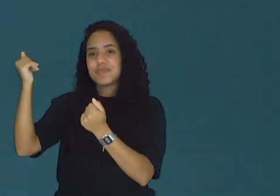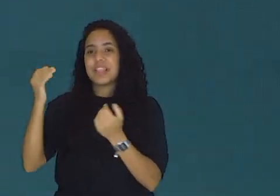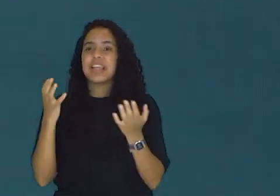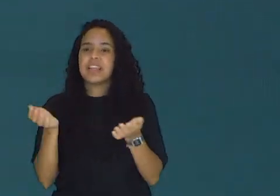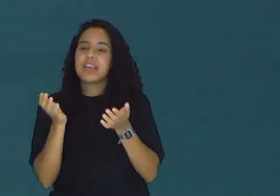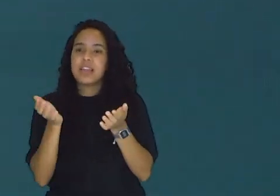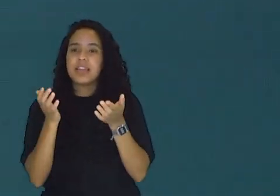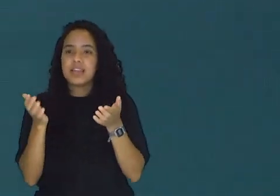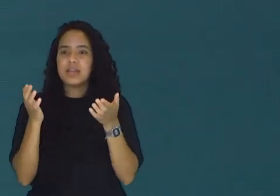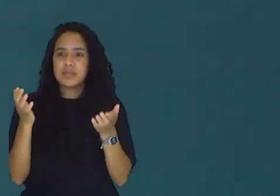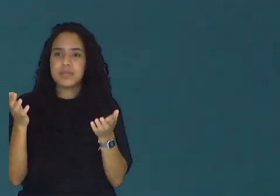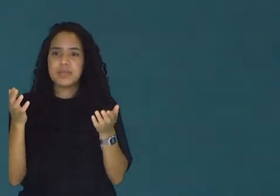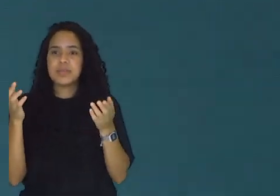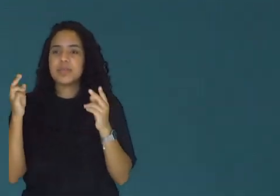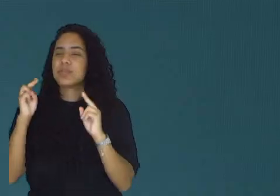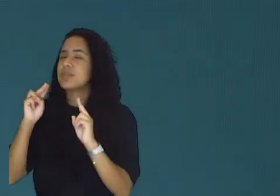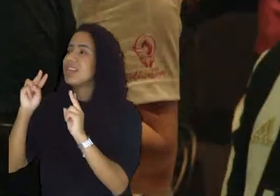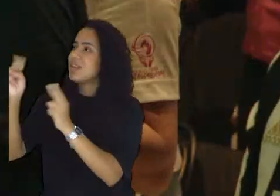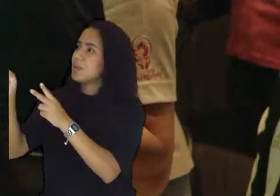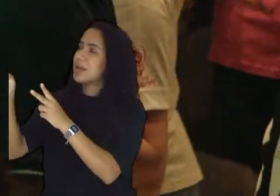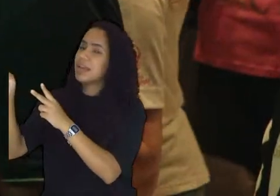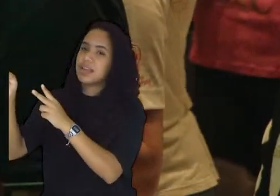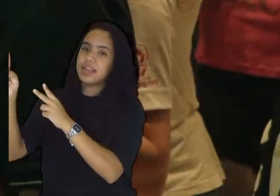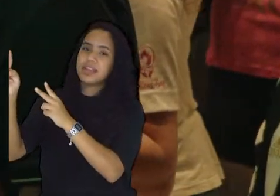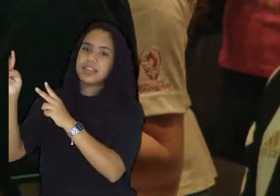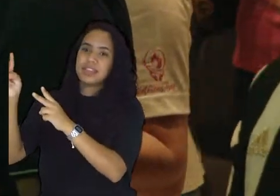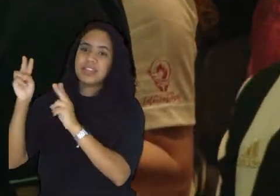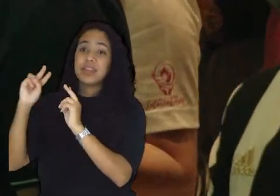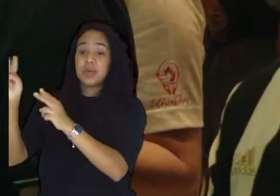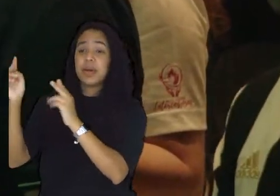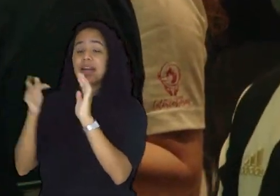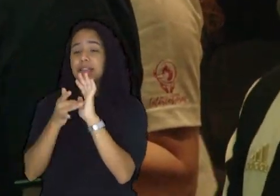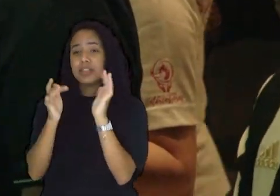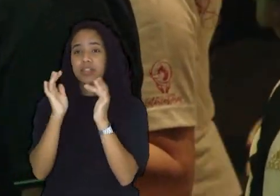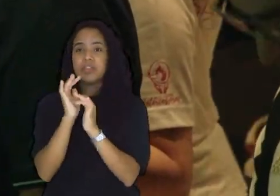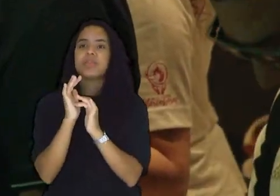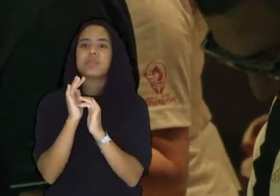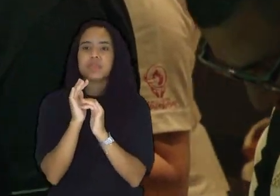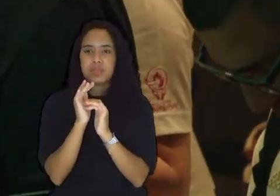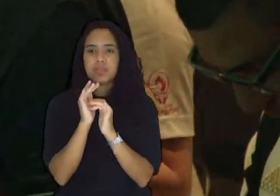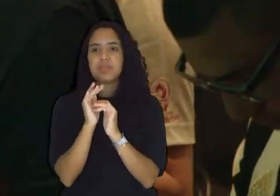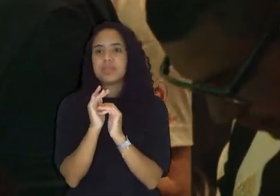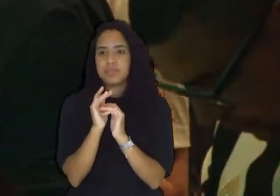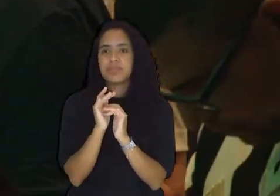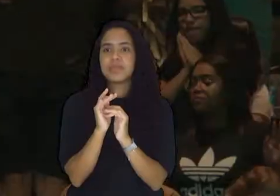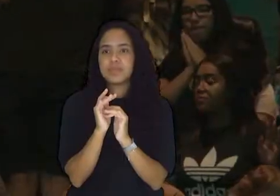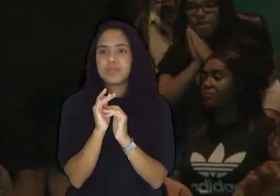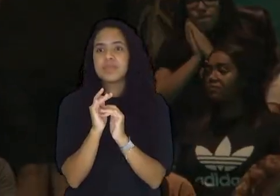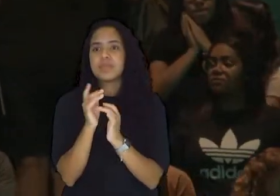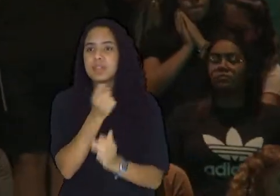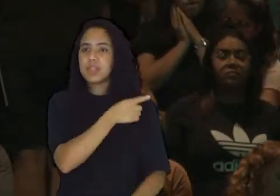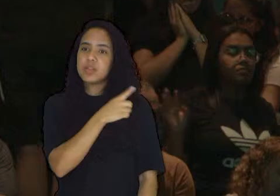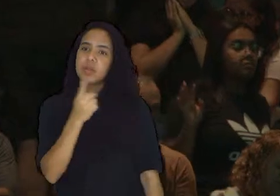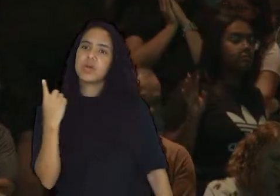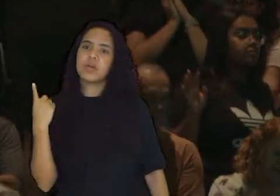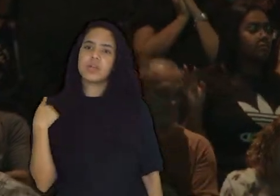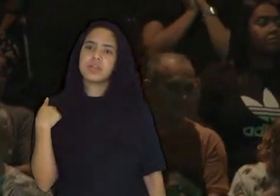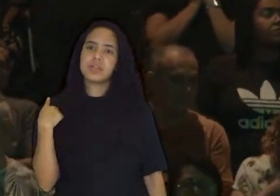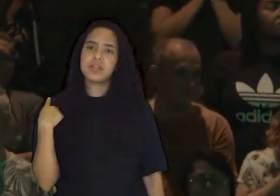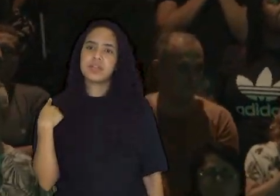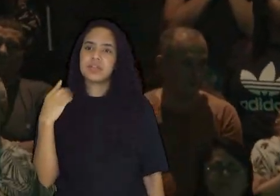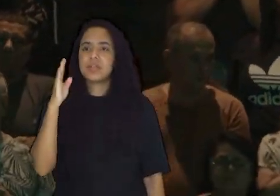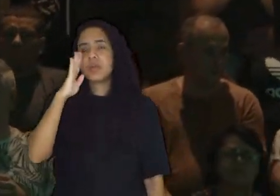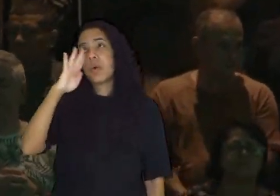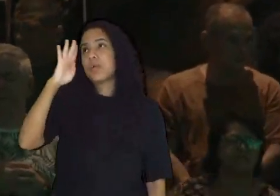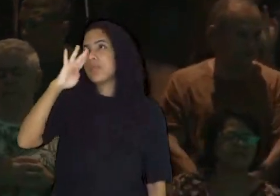semelhança. Com o rosto descoberto, contemplamos a face do nosso Pai. E à medida que nós olhamos para Ele, a